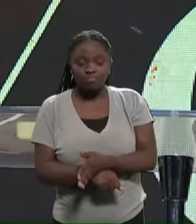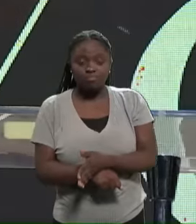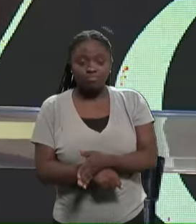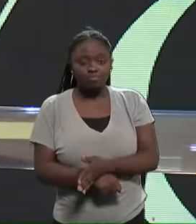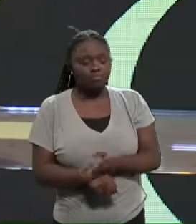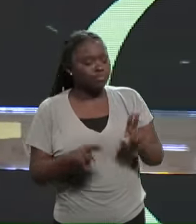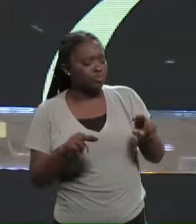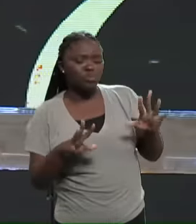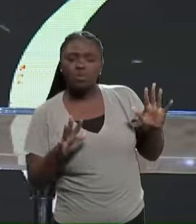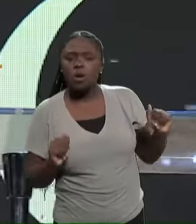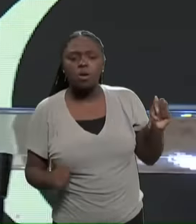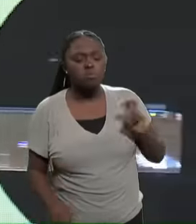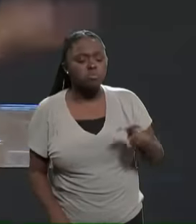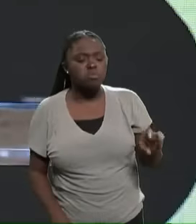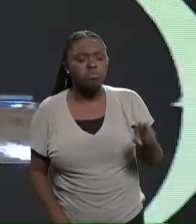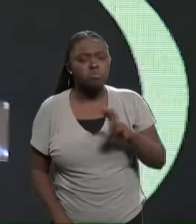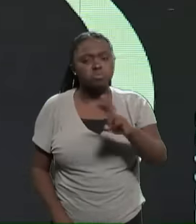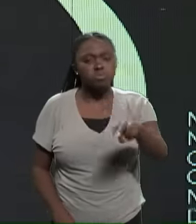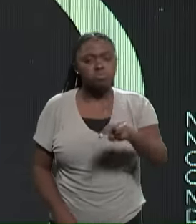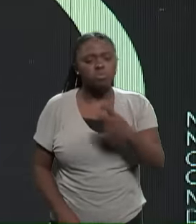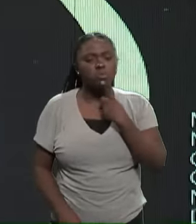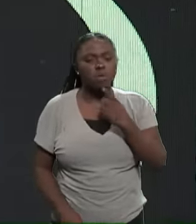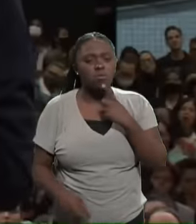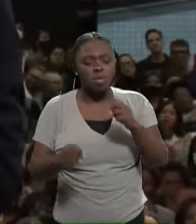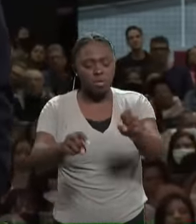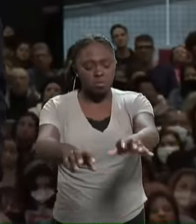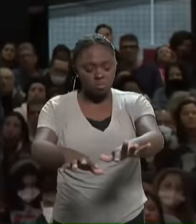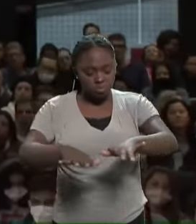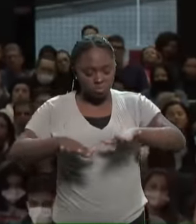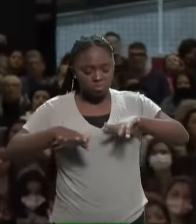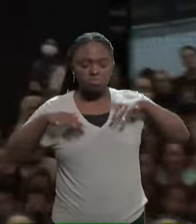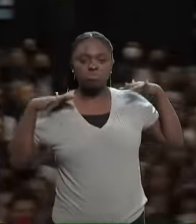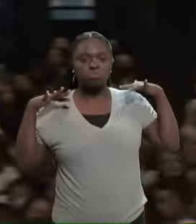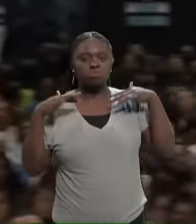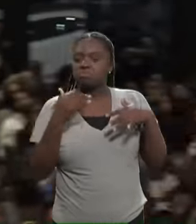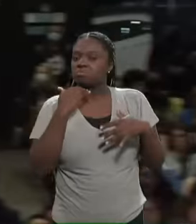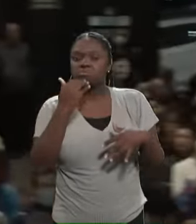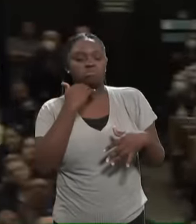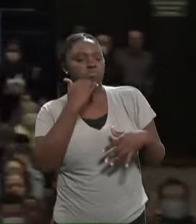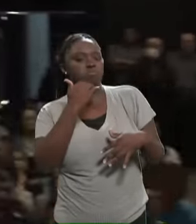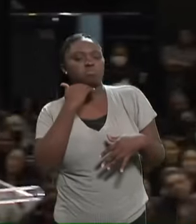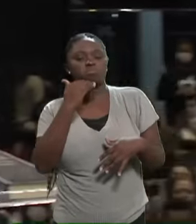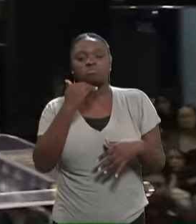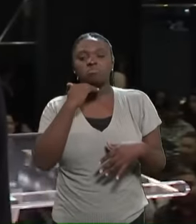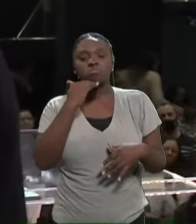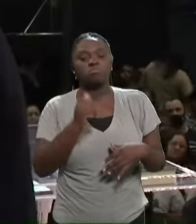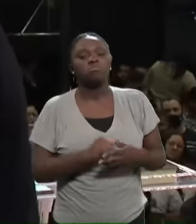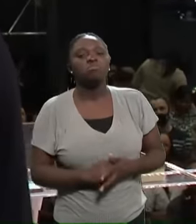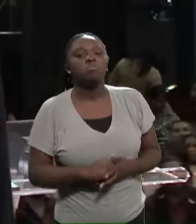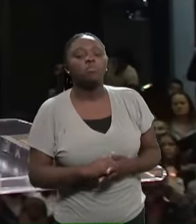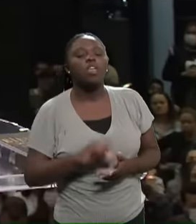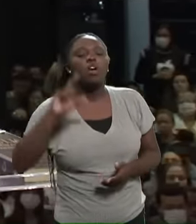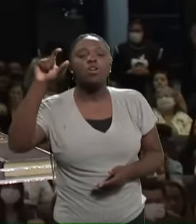Él nunca caminó sobre un tapete vermelho. Ninguém colocava uva na boca